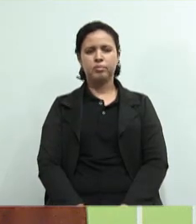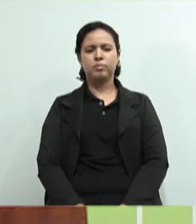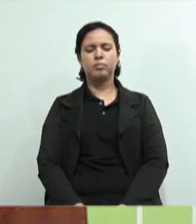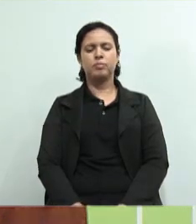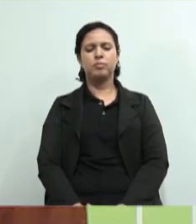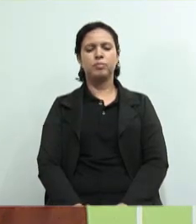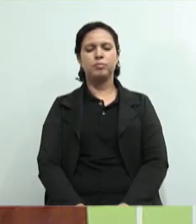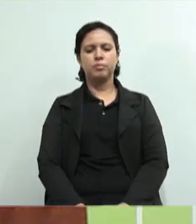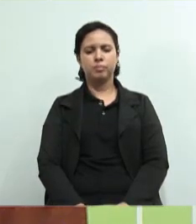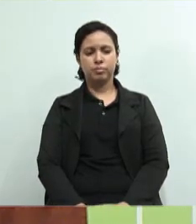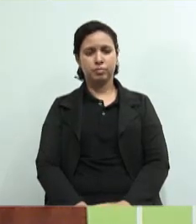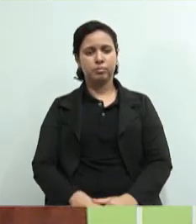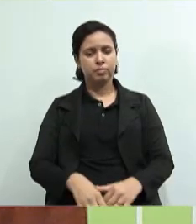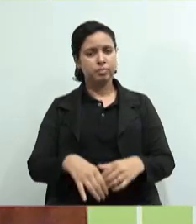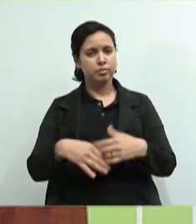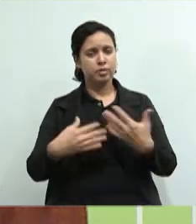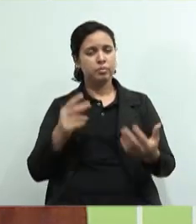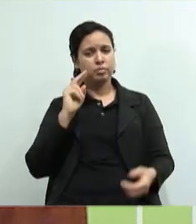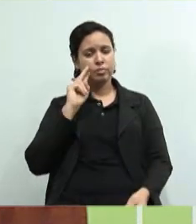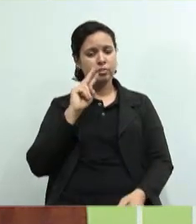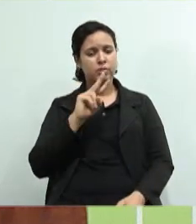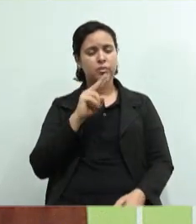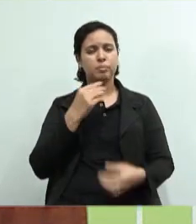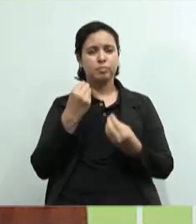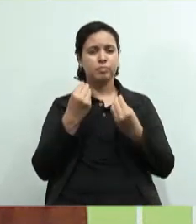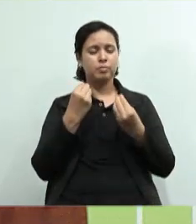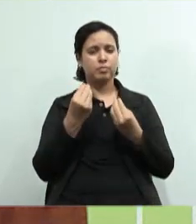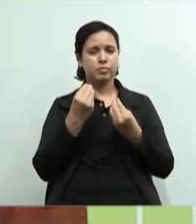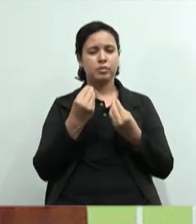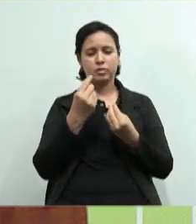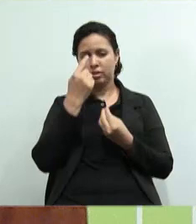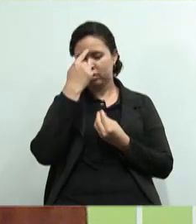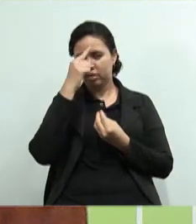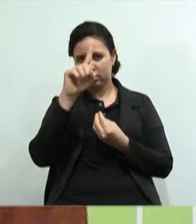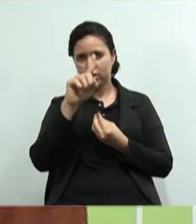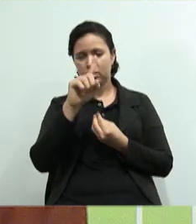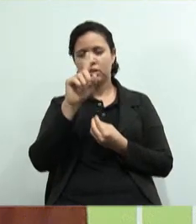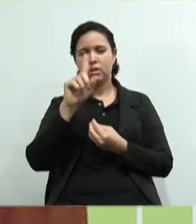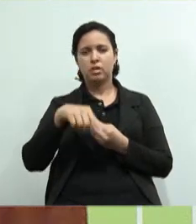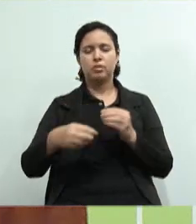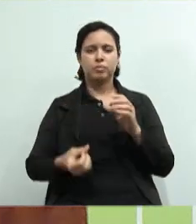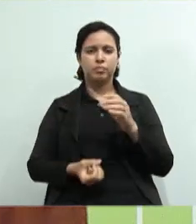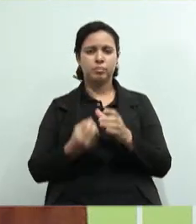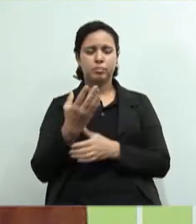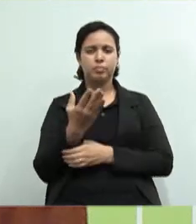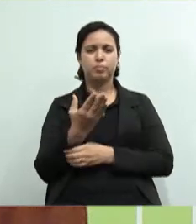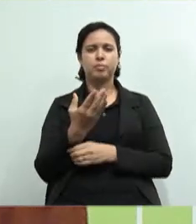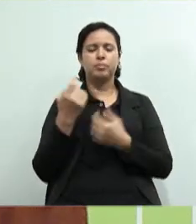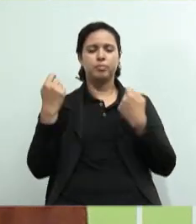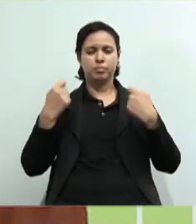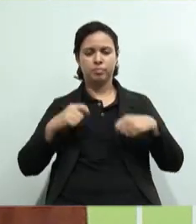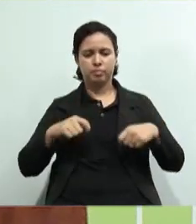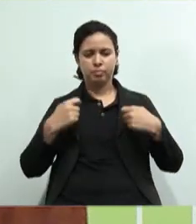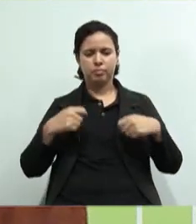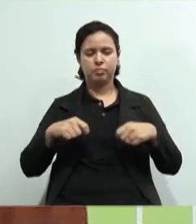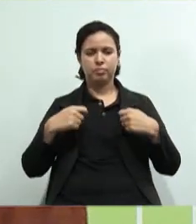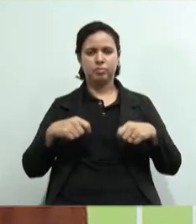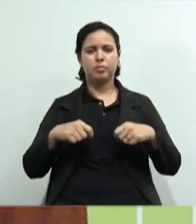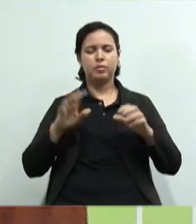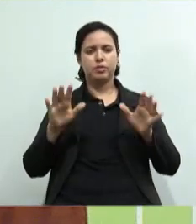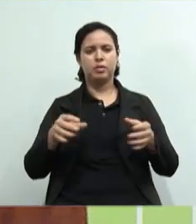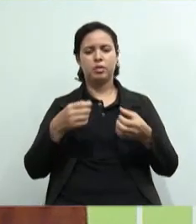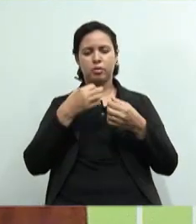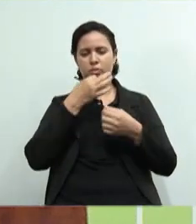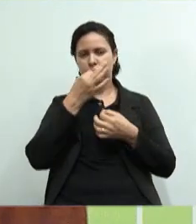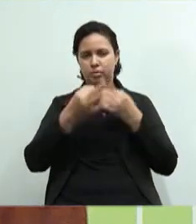Então, viram para que, serve? A ideia é essa, ele surgiu de uma necessidade, como a gente comentou